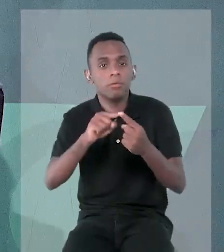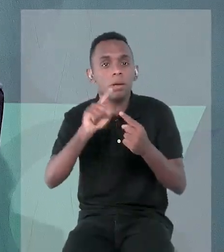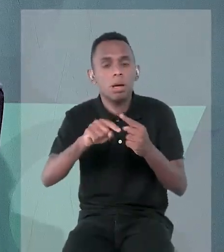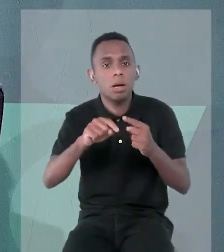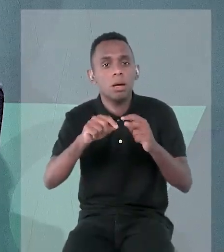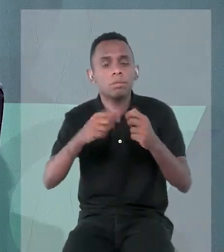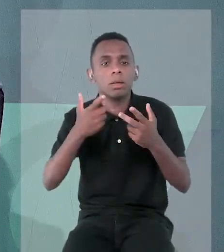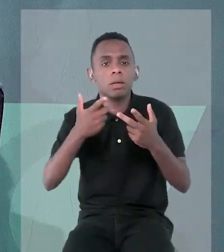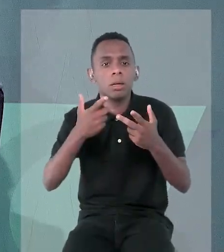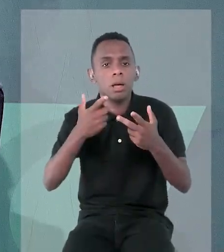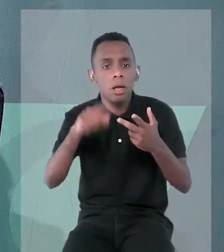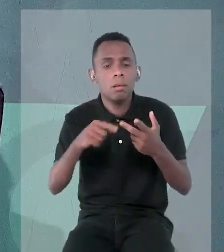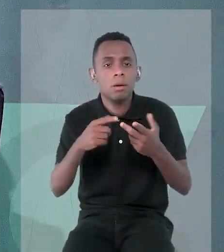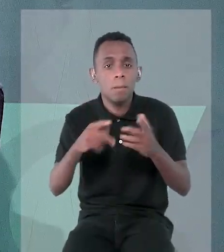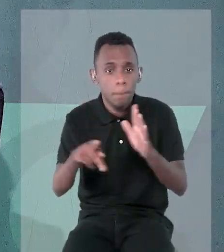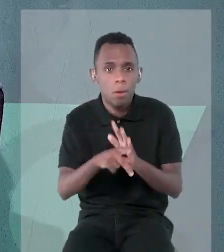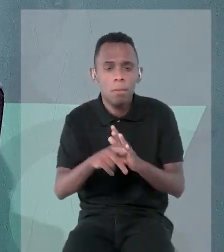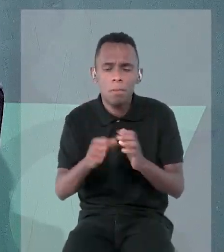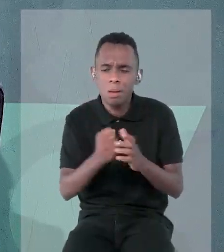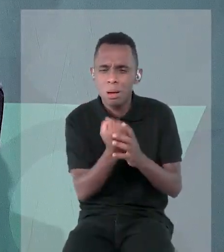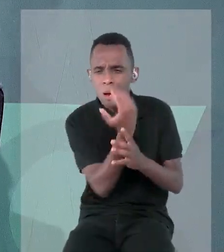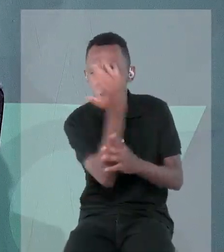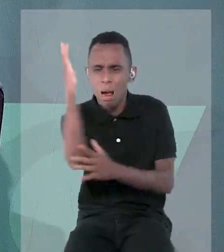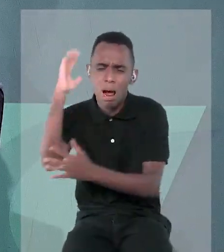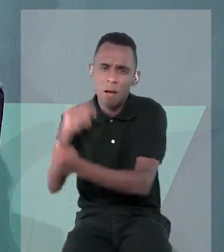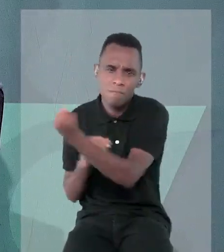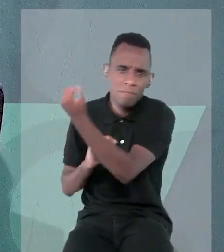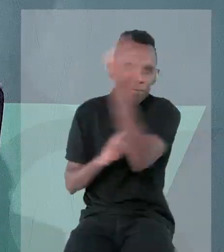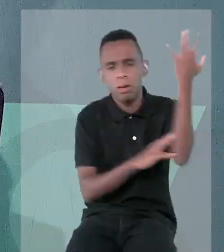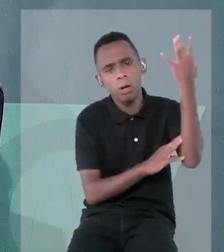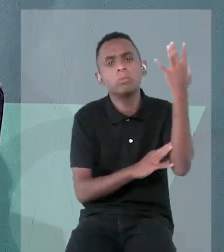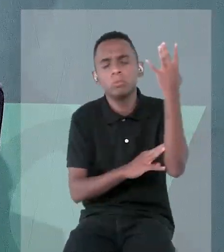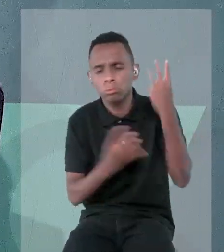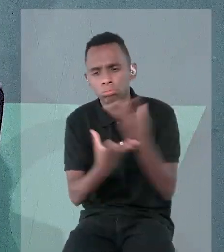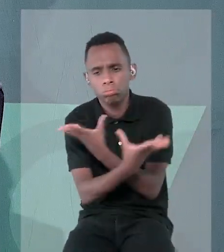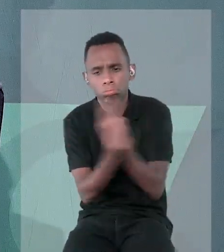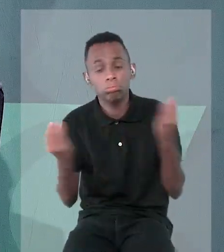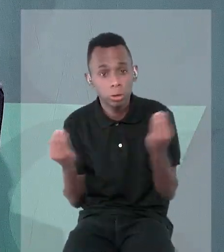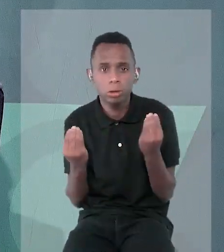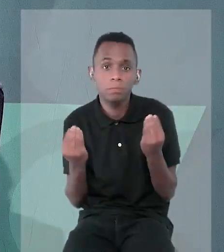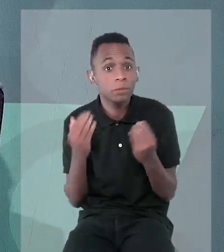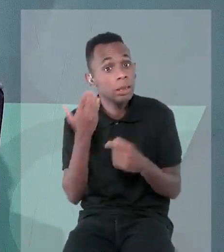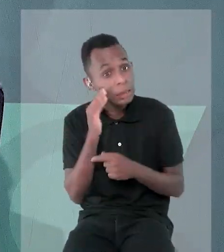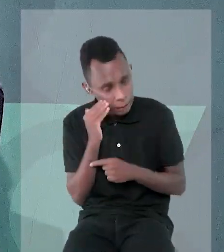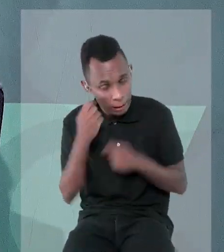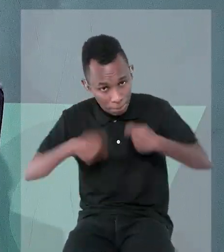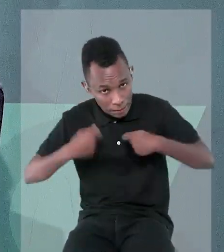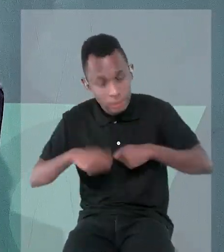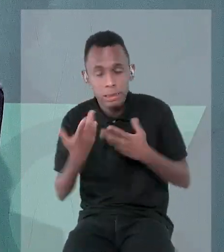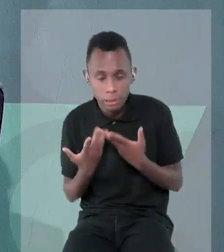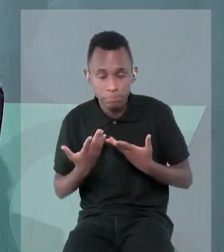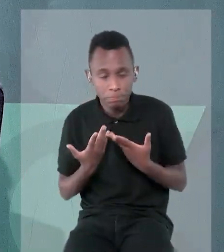nosso horizonte é de trazer muita árvore de novo para o Rio Doce todo. E o que você tem que entender, Afonso, nós